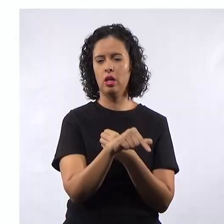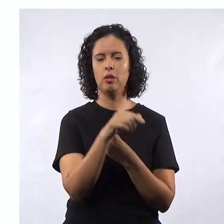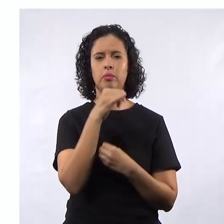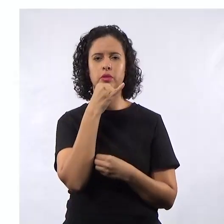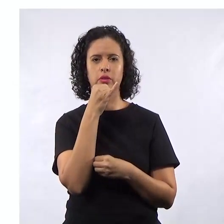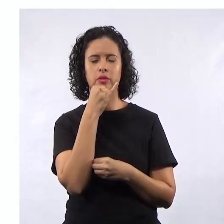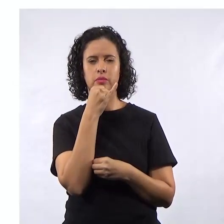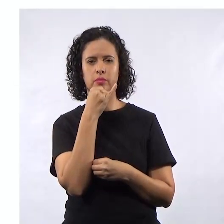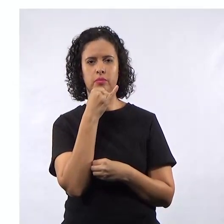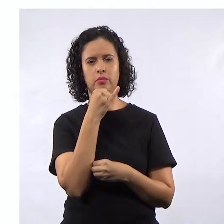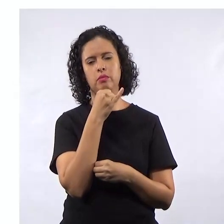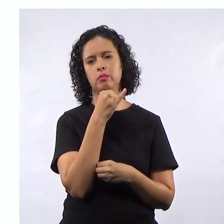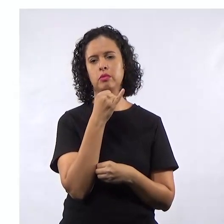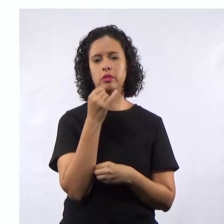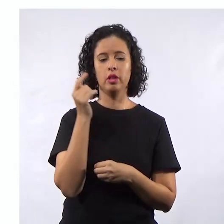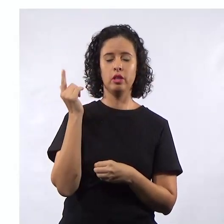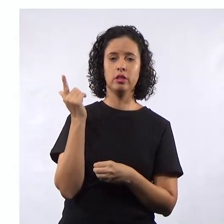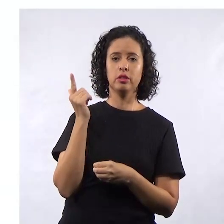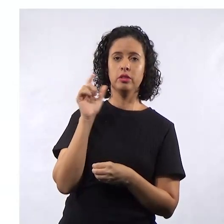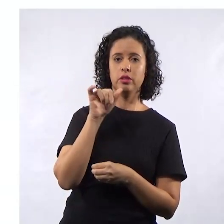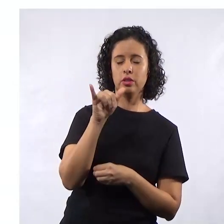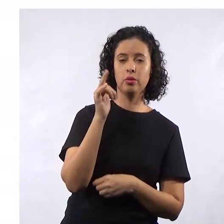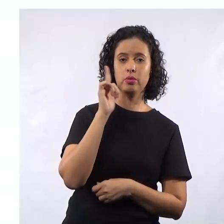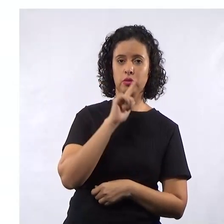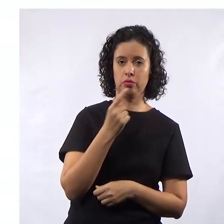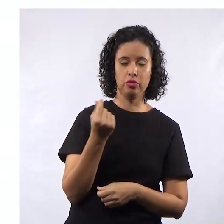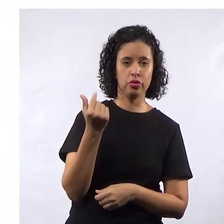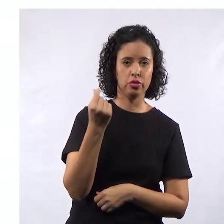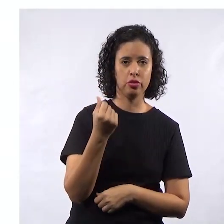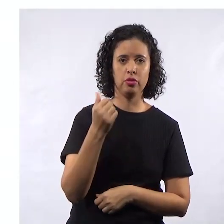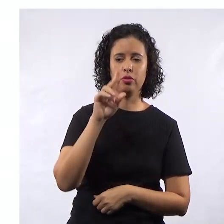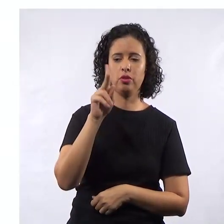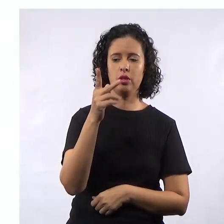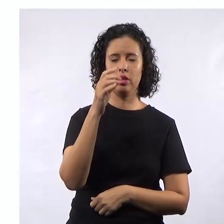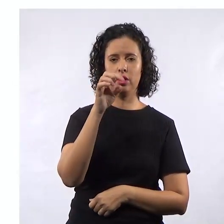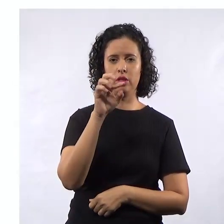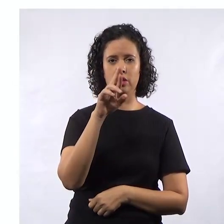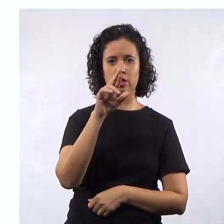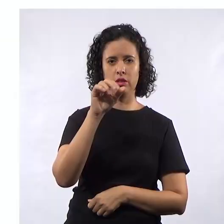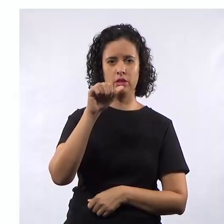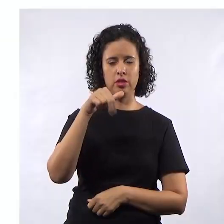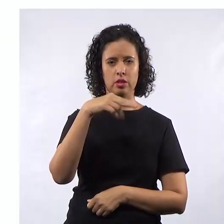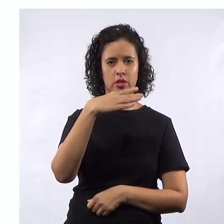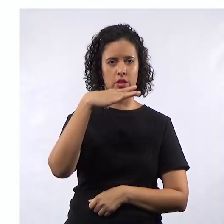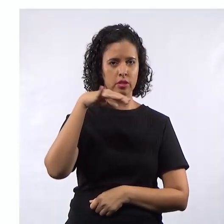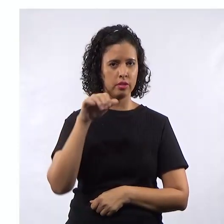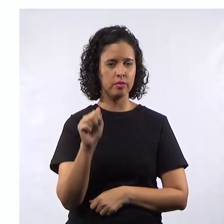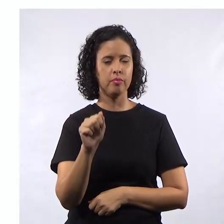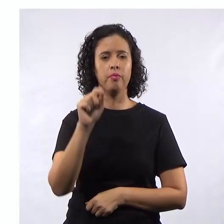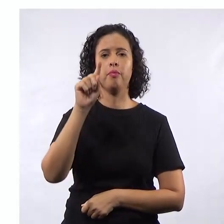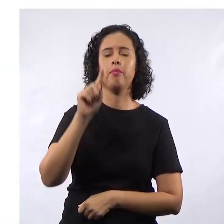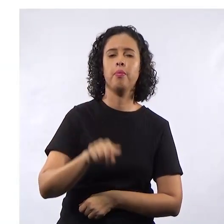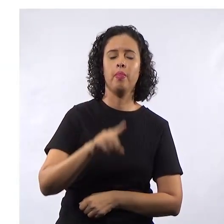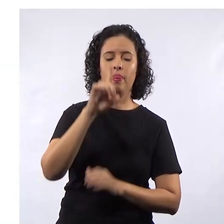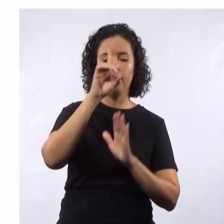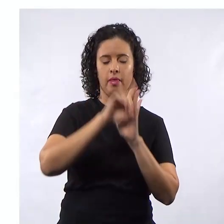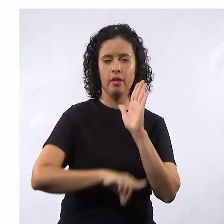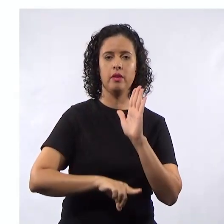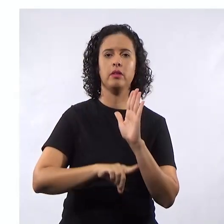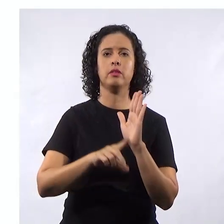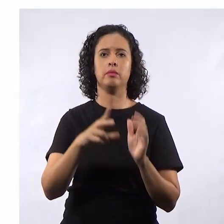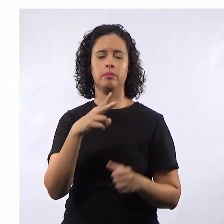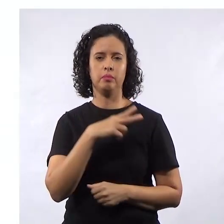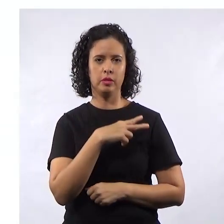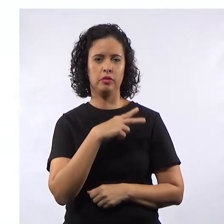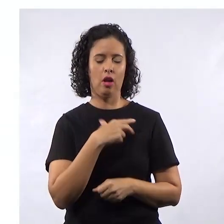herança, por exemplo. Então, essa lei, ela vai trazer essas situações, tá? direito internacional privado, né? Quando a gente fala de